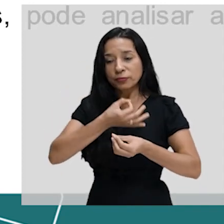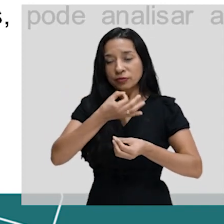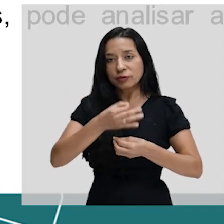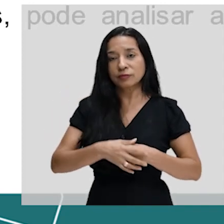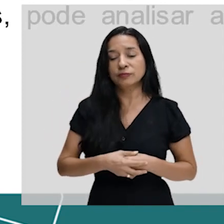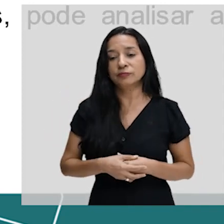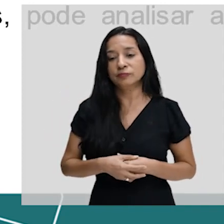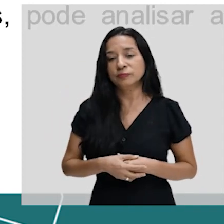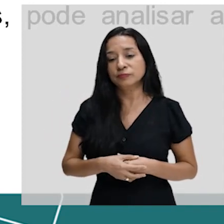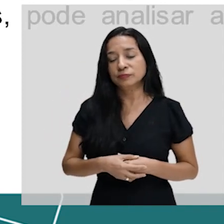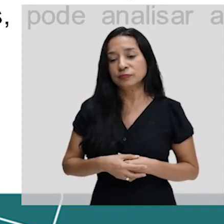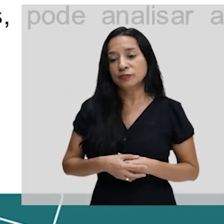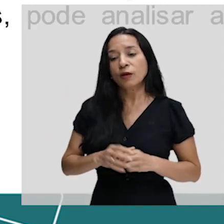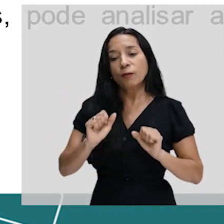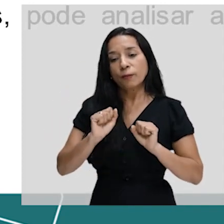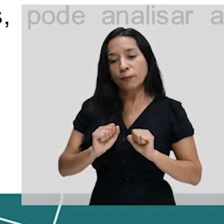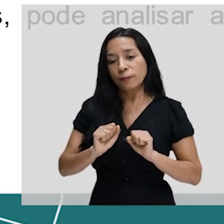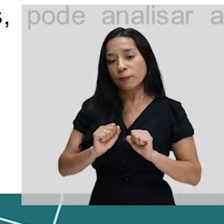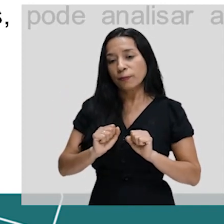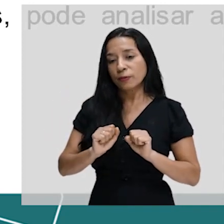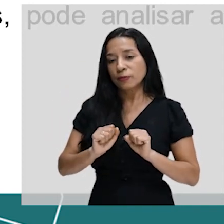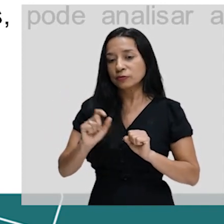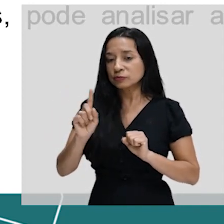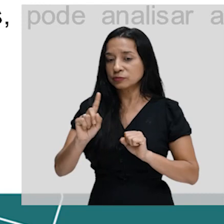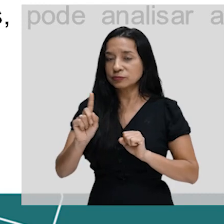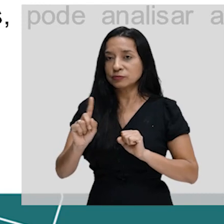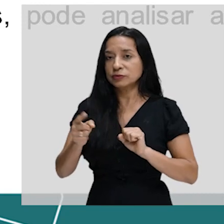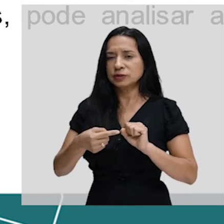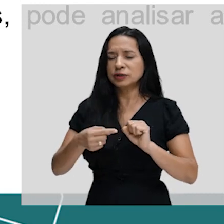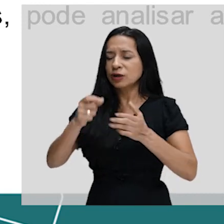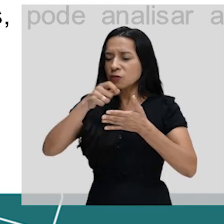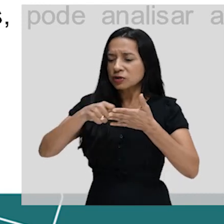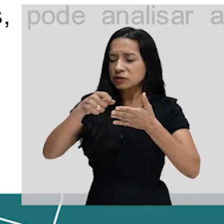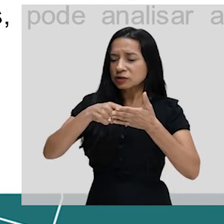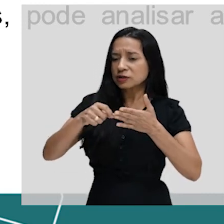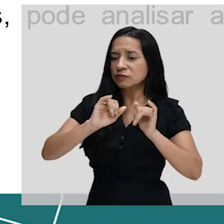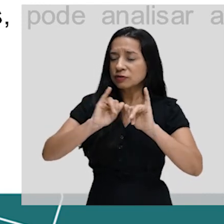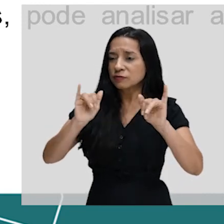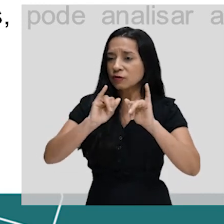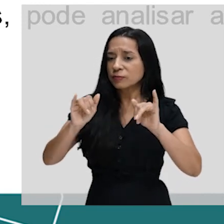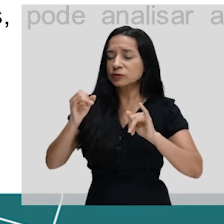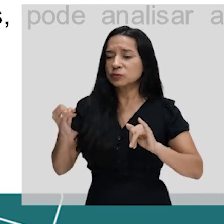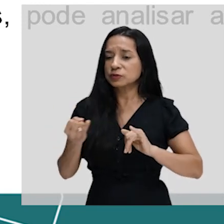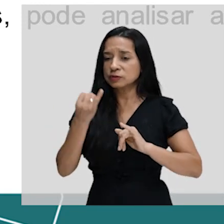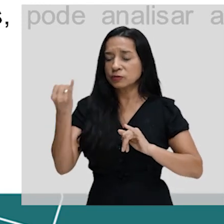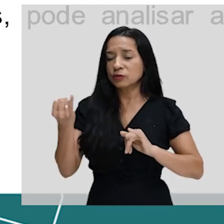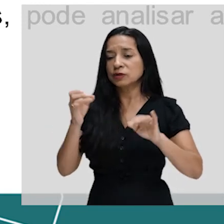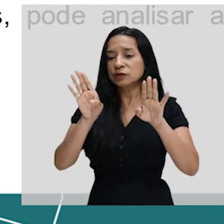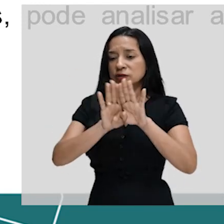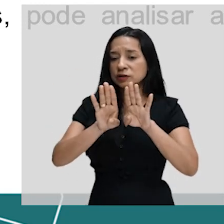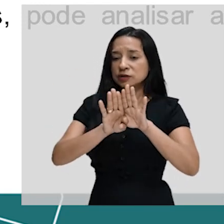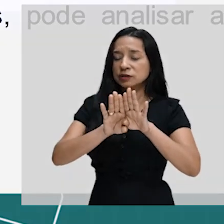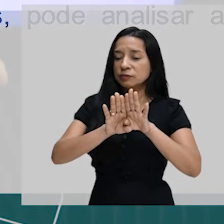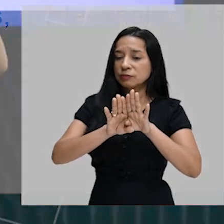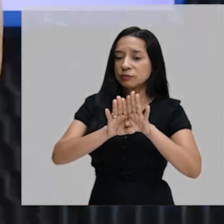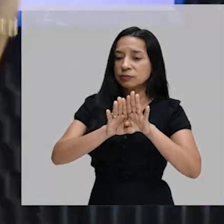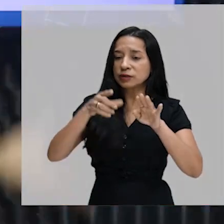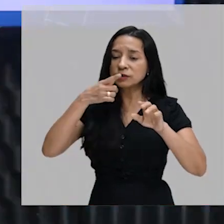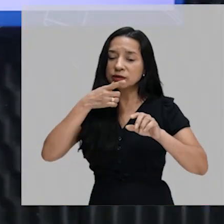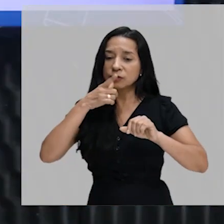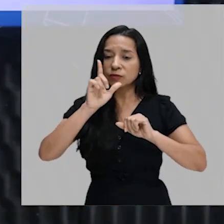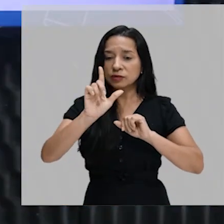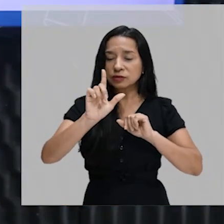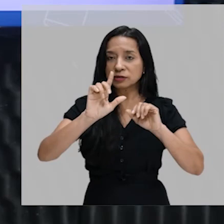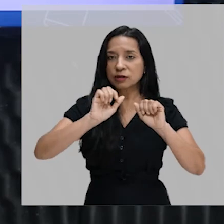Então, eu posso desconsiderar as informações relevantes, tá? E também alcançar de forma